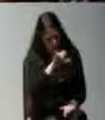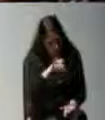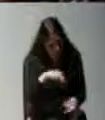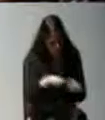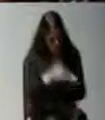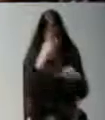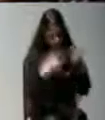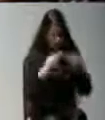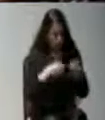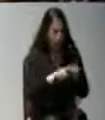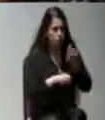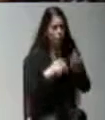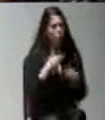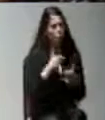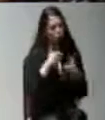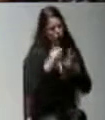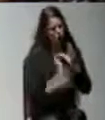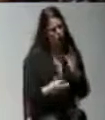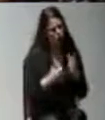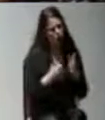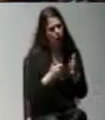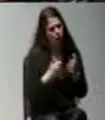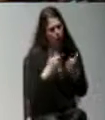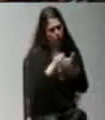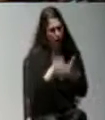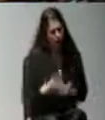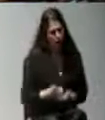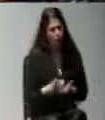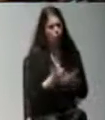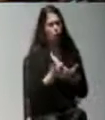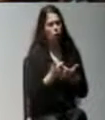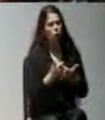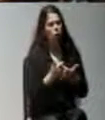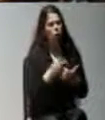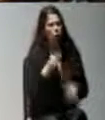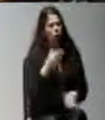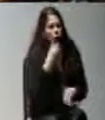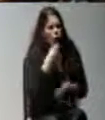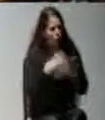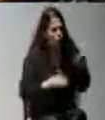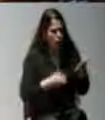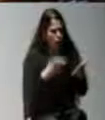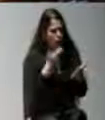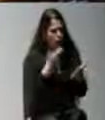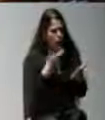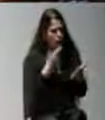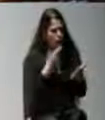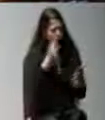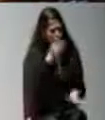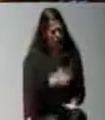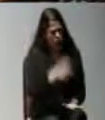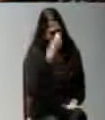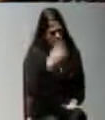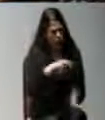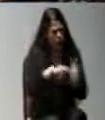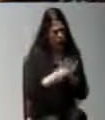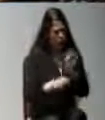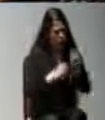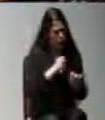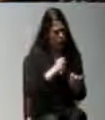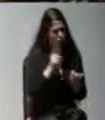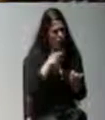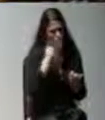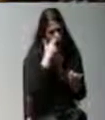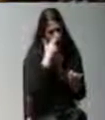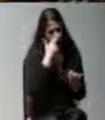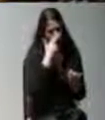outras caracterizações próximas. Butler descentra este indivíduo, definindo como uma passagem que